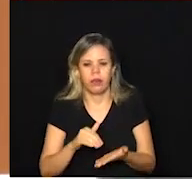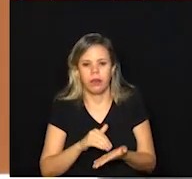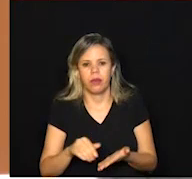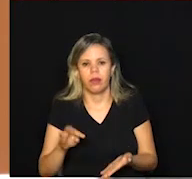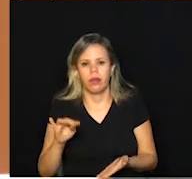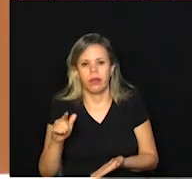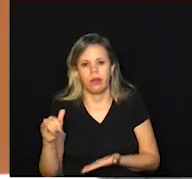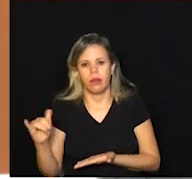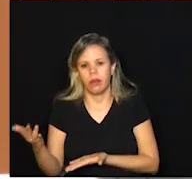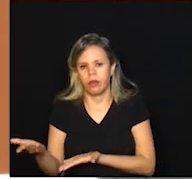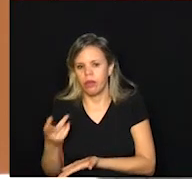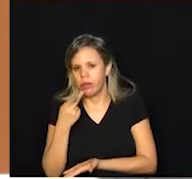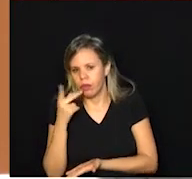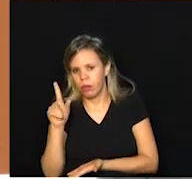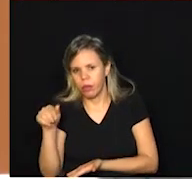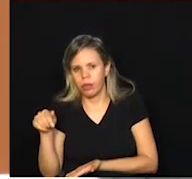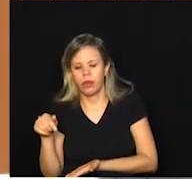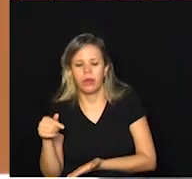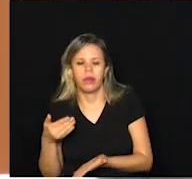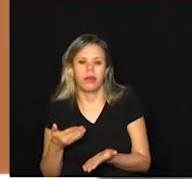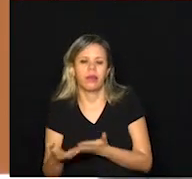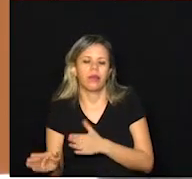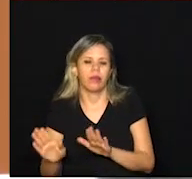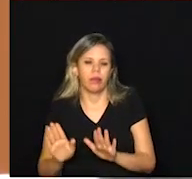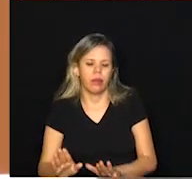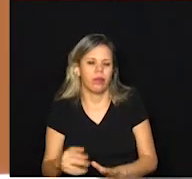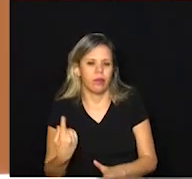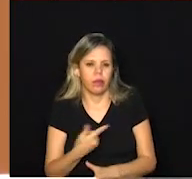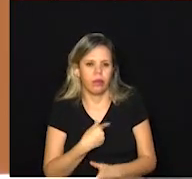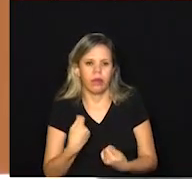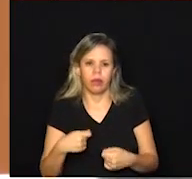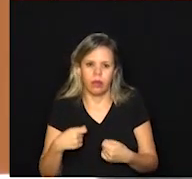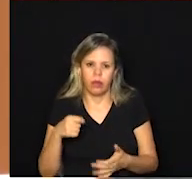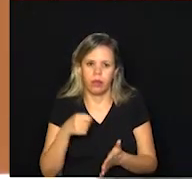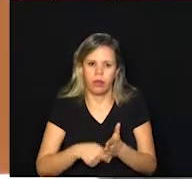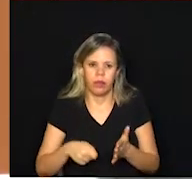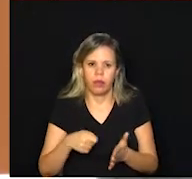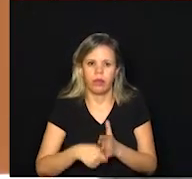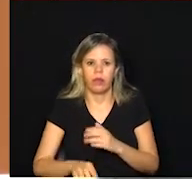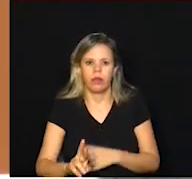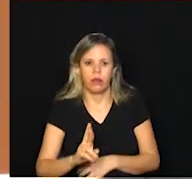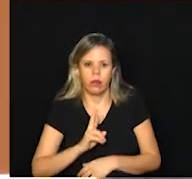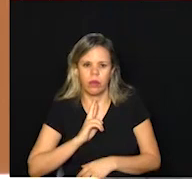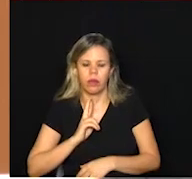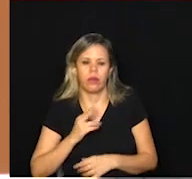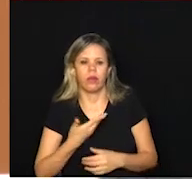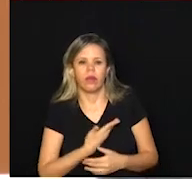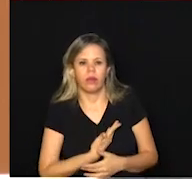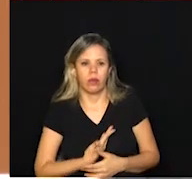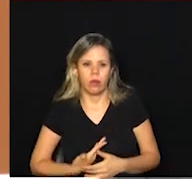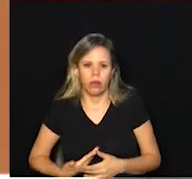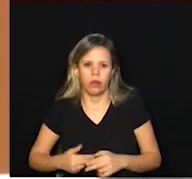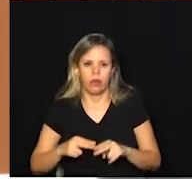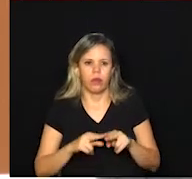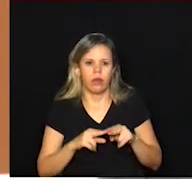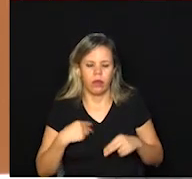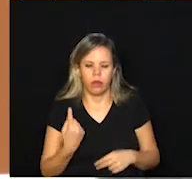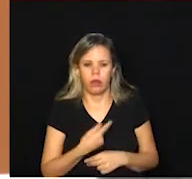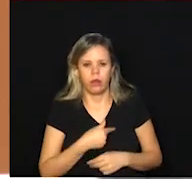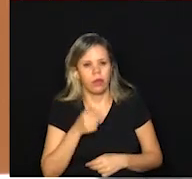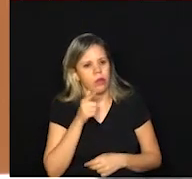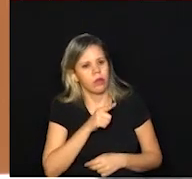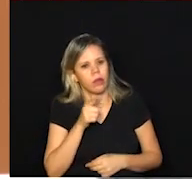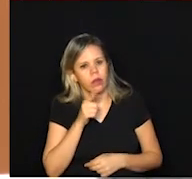aí E isso se perdeu então a gente precisa dessas respostas do poder público justamente para gente